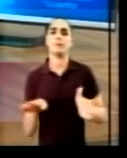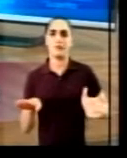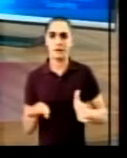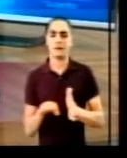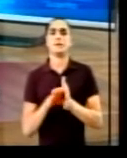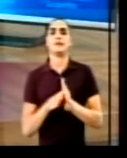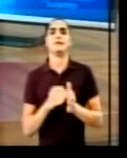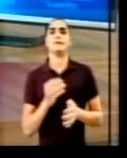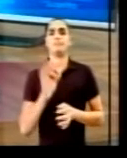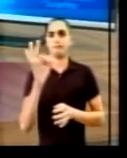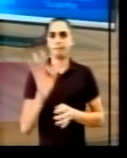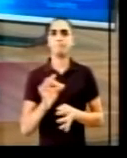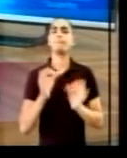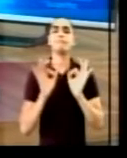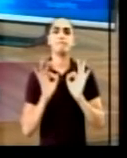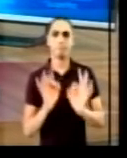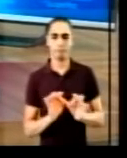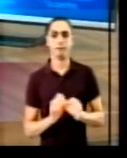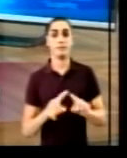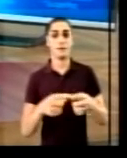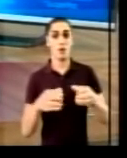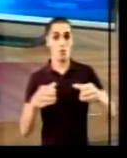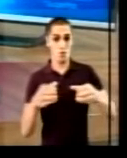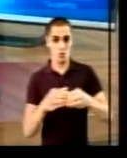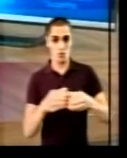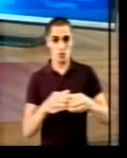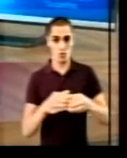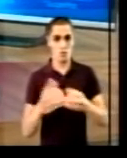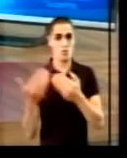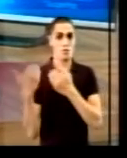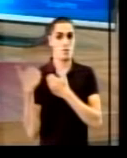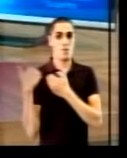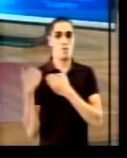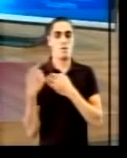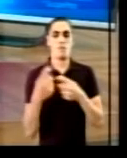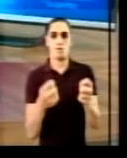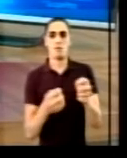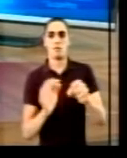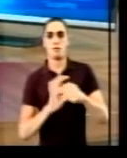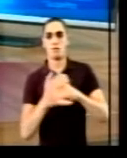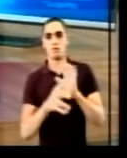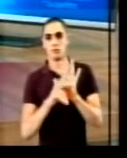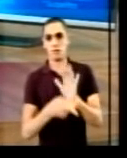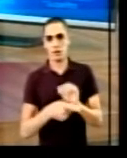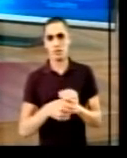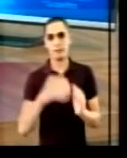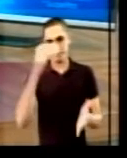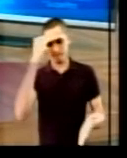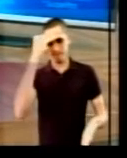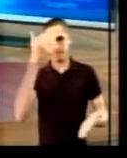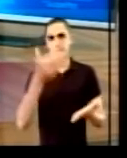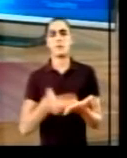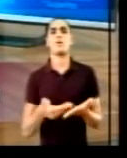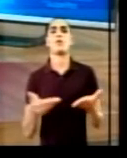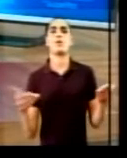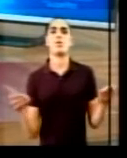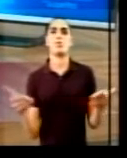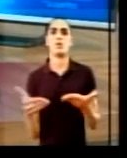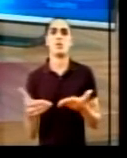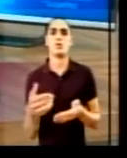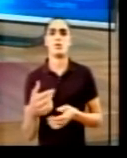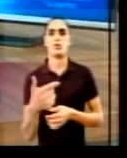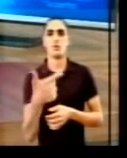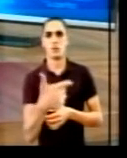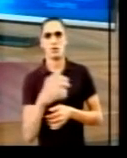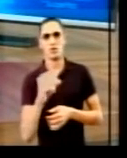projeção. Então, o comitê acredita que hoje, entre 20% e 25% da população